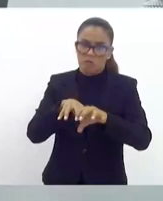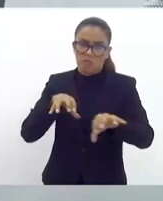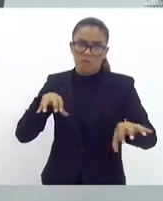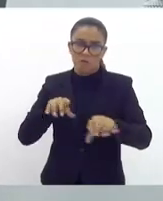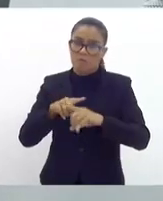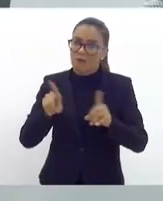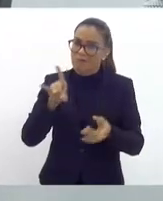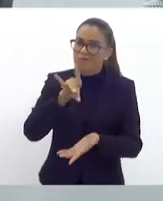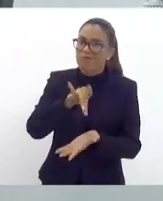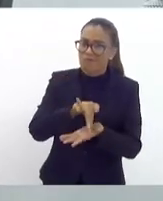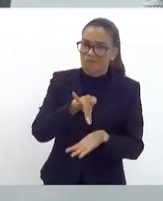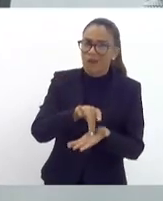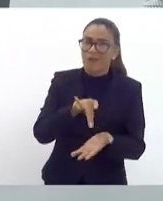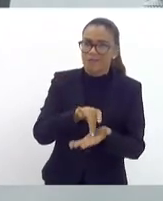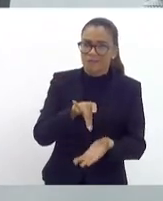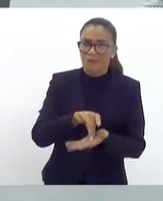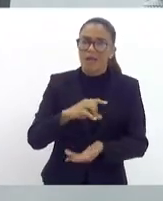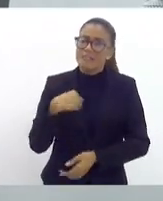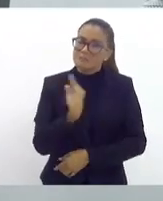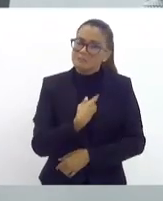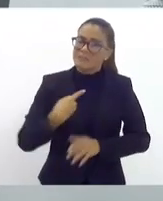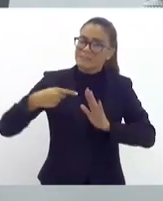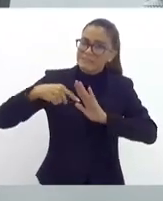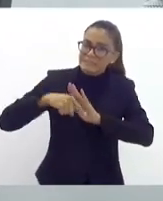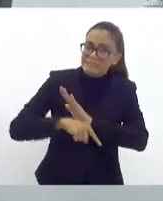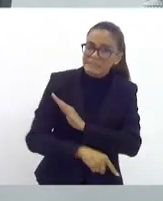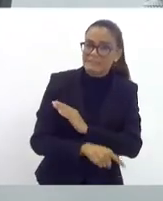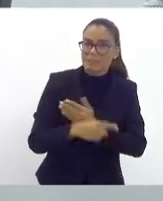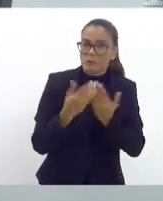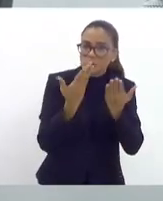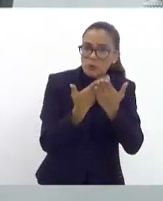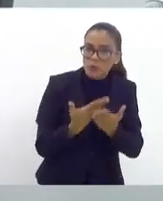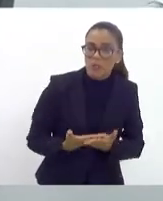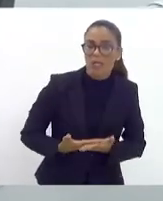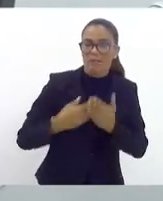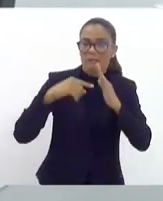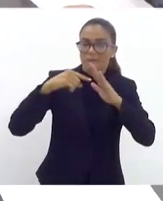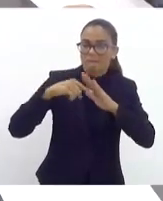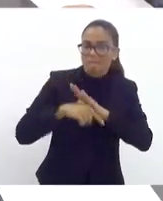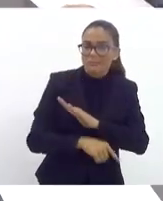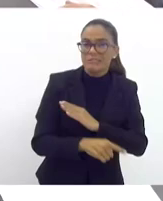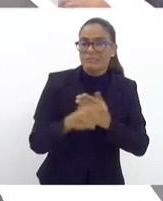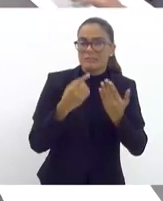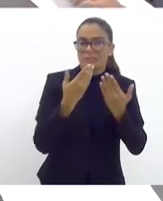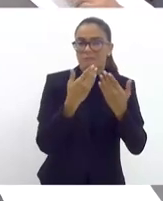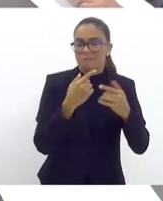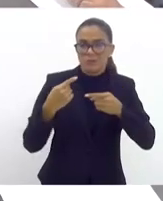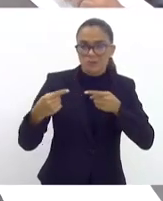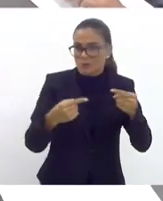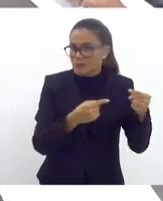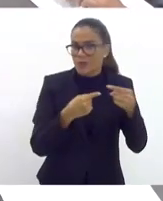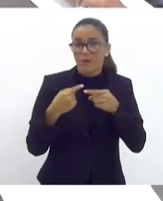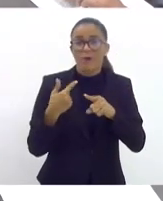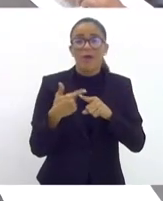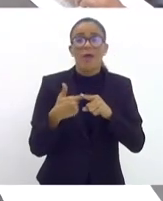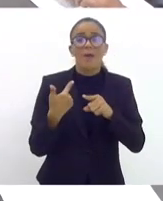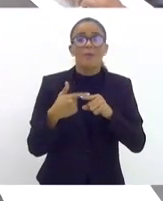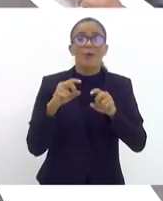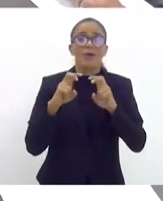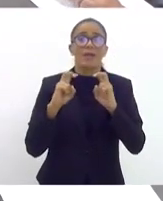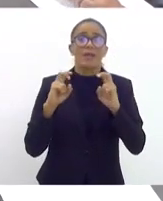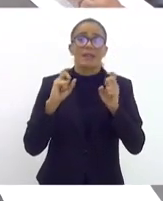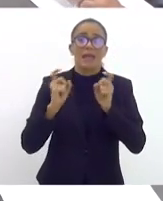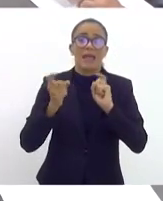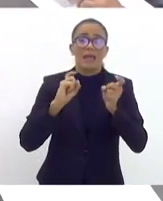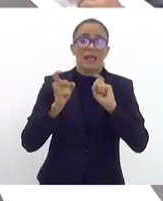Mas de fato a gente aqui aprofundar quando eu tirei de falta É porque na sessão anterior o